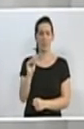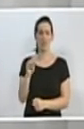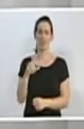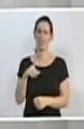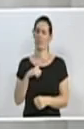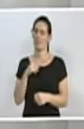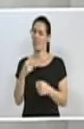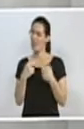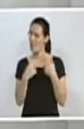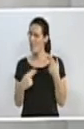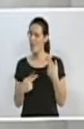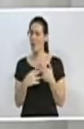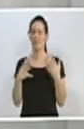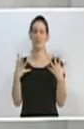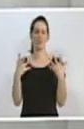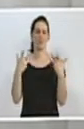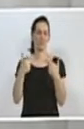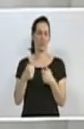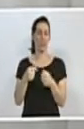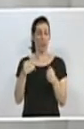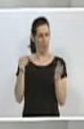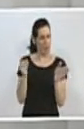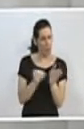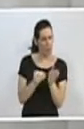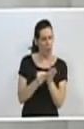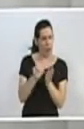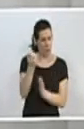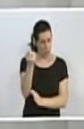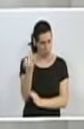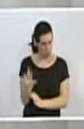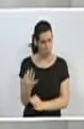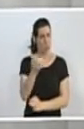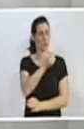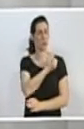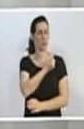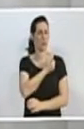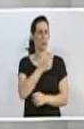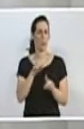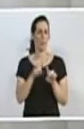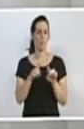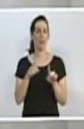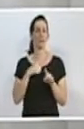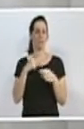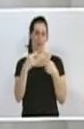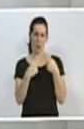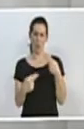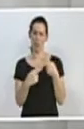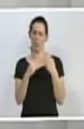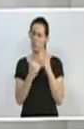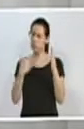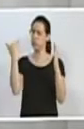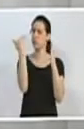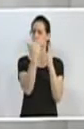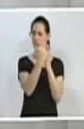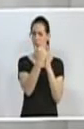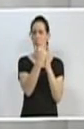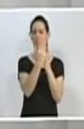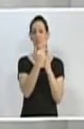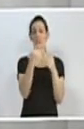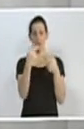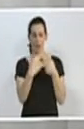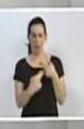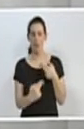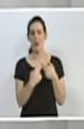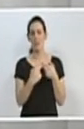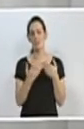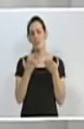qualidade. Aquilo que nós temos de deficiência na quantidade, nós temos com superação na qualidade. E é dessa qualidade